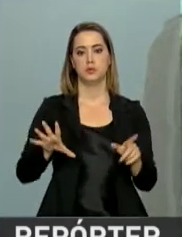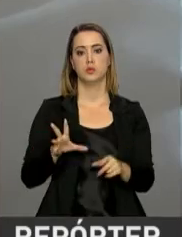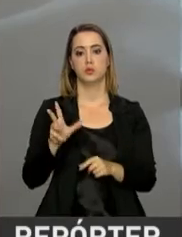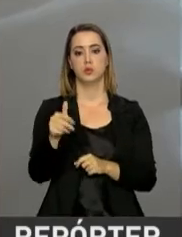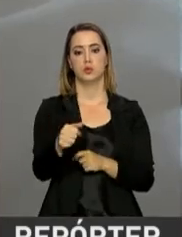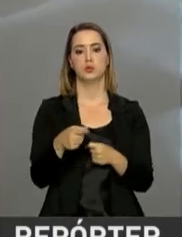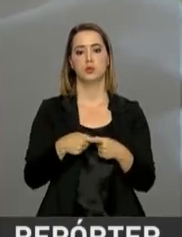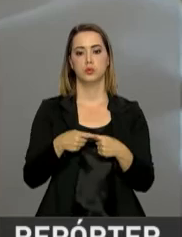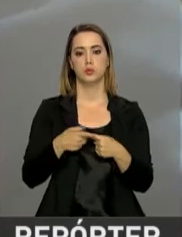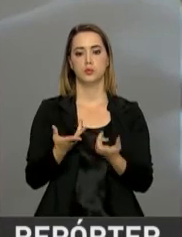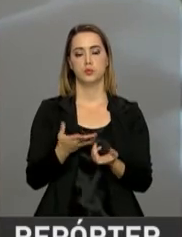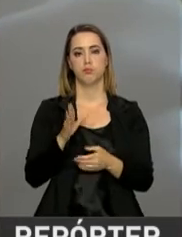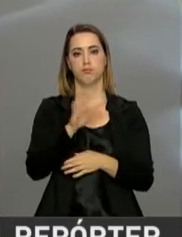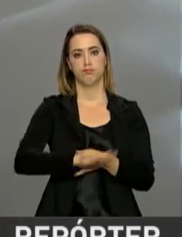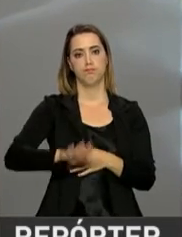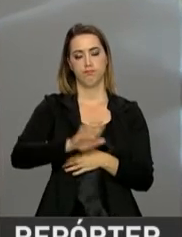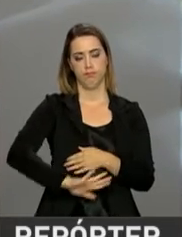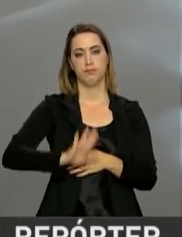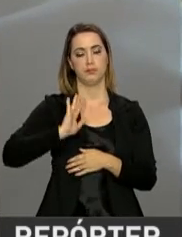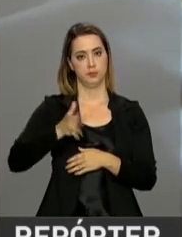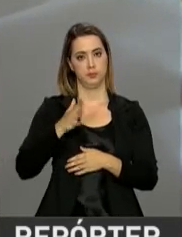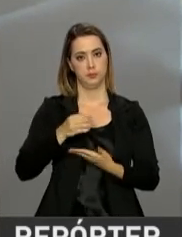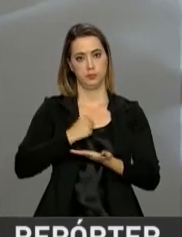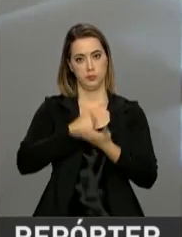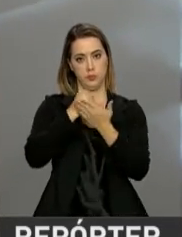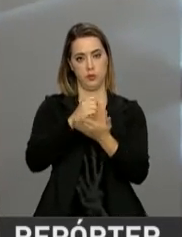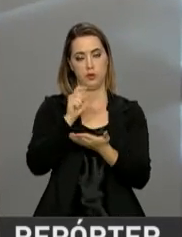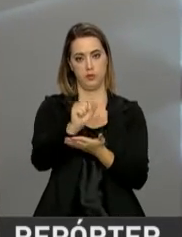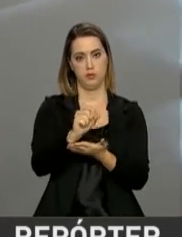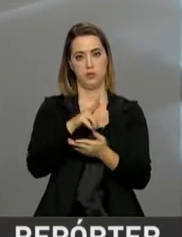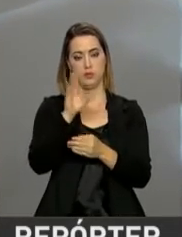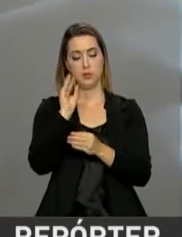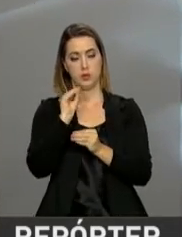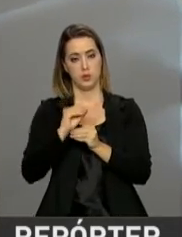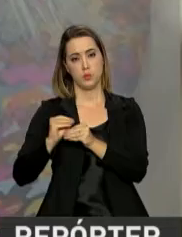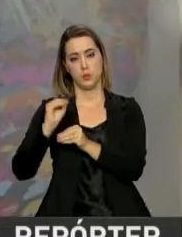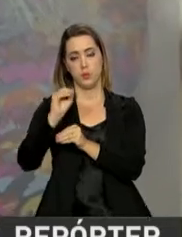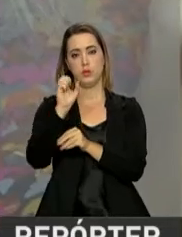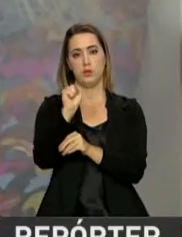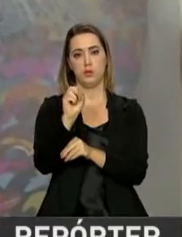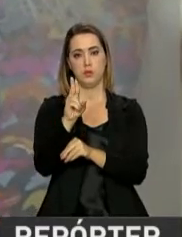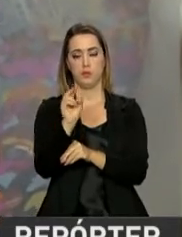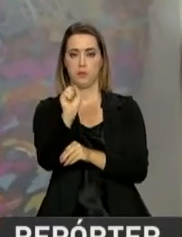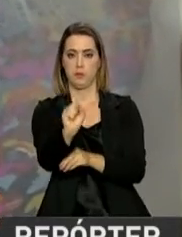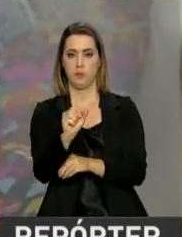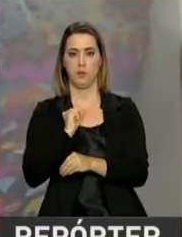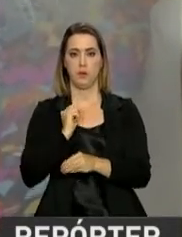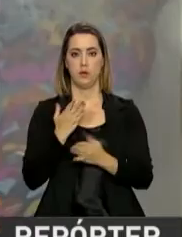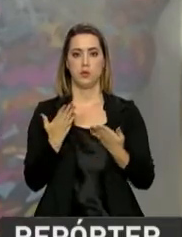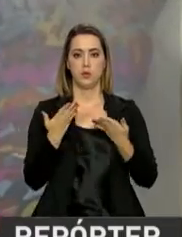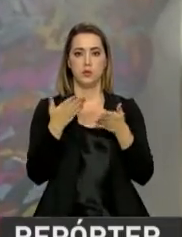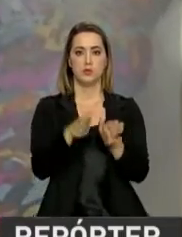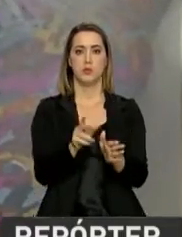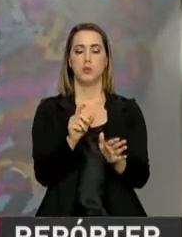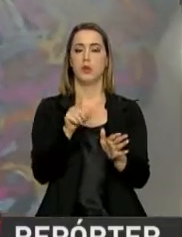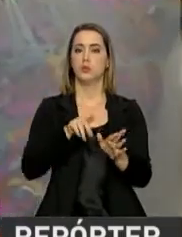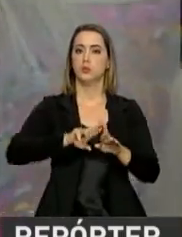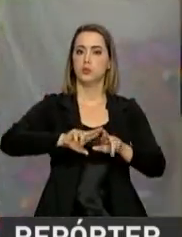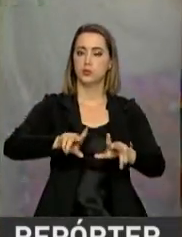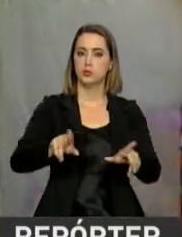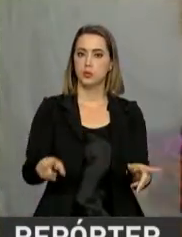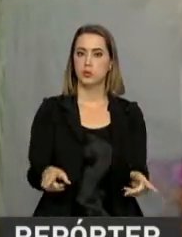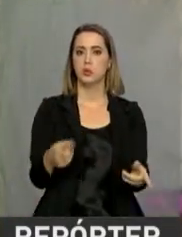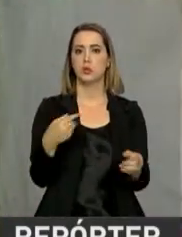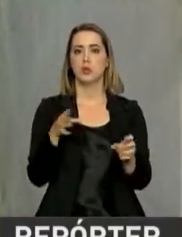médicos. Crianças com microcefalia já recebem assistência integral do Sistema Único de Saúde, com acesso à rede de reabilitação,